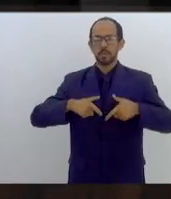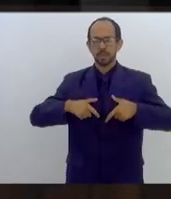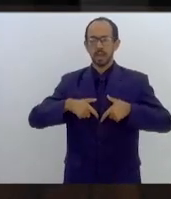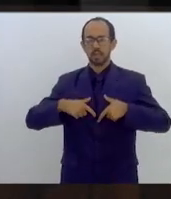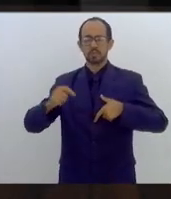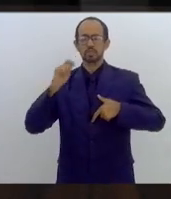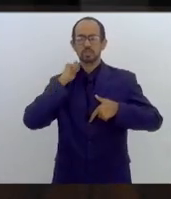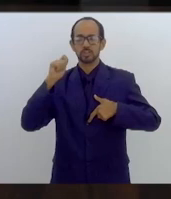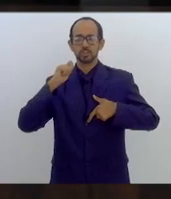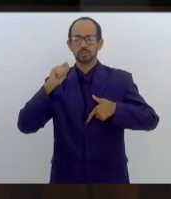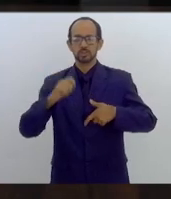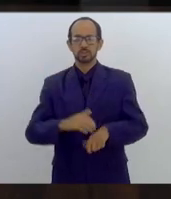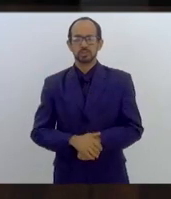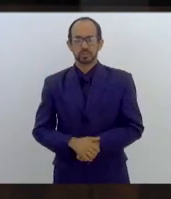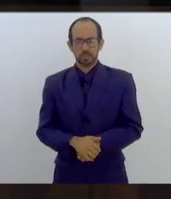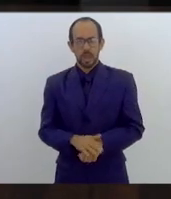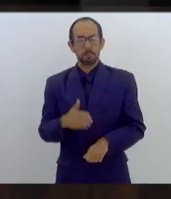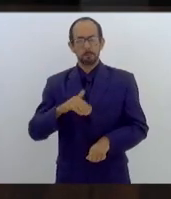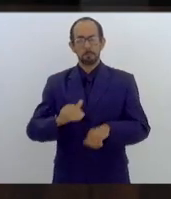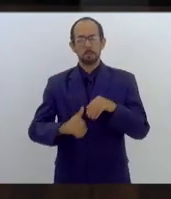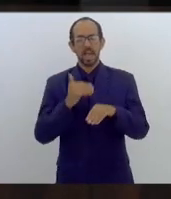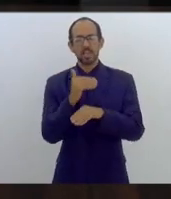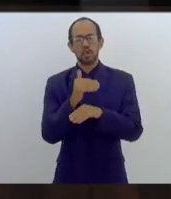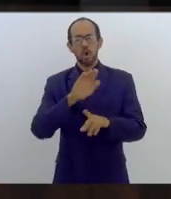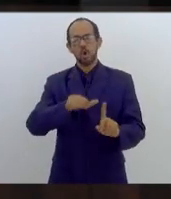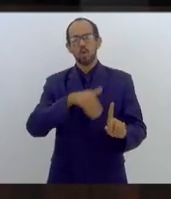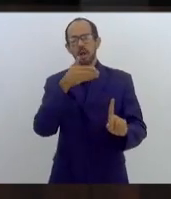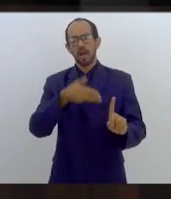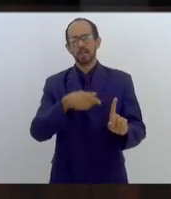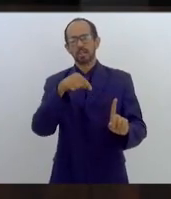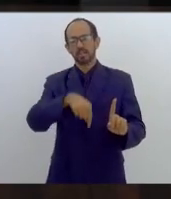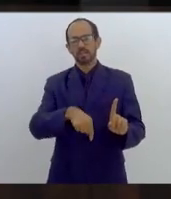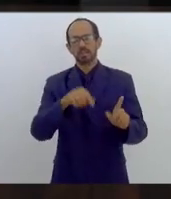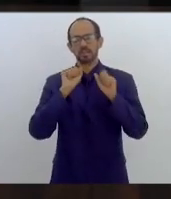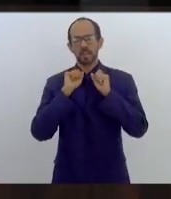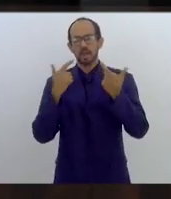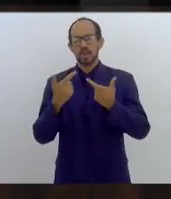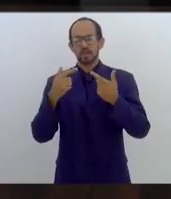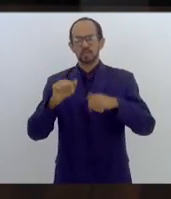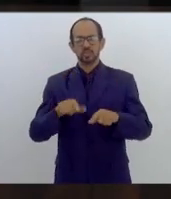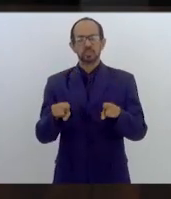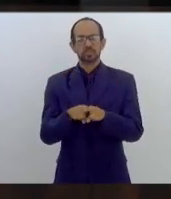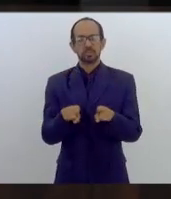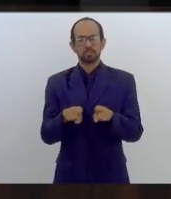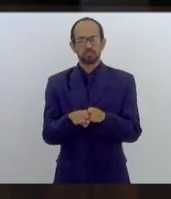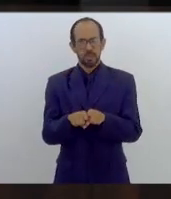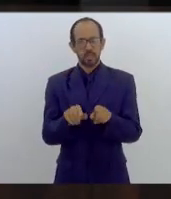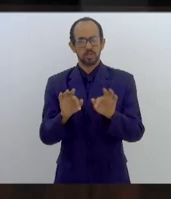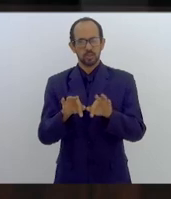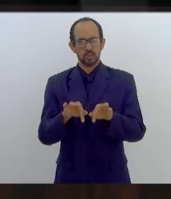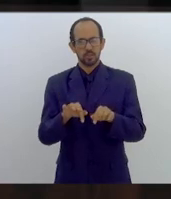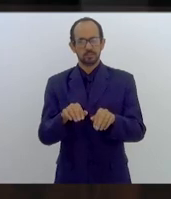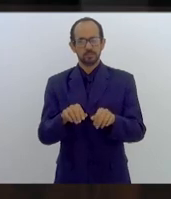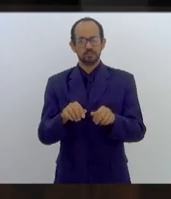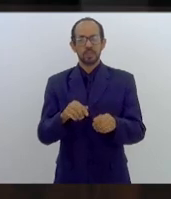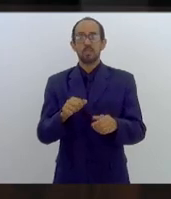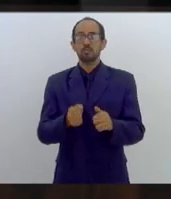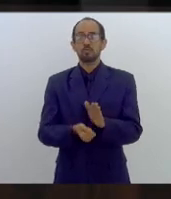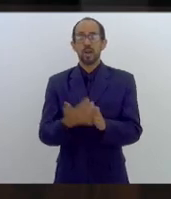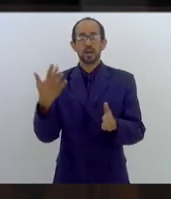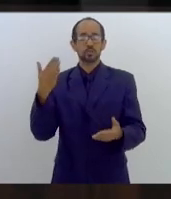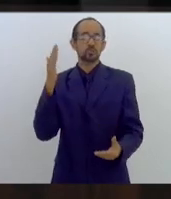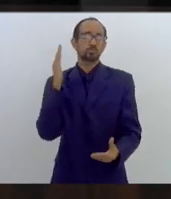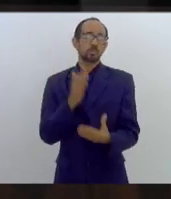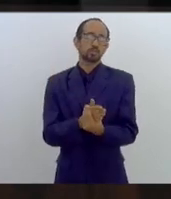essa Casa. E no caso dele, pelos relevantes serviços prestados também ao Estado. Afinal, grande parte das ações movidas pela Alerj